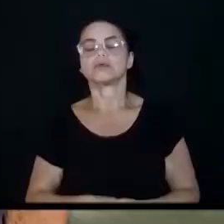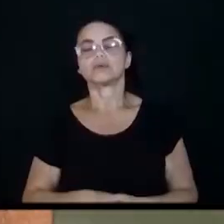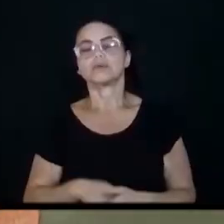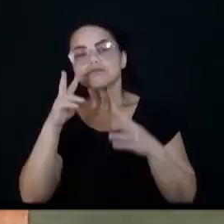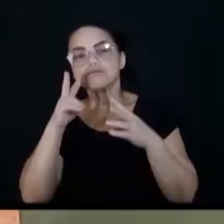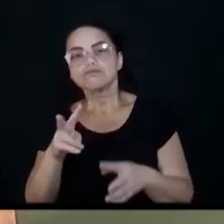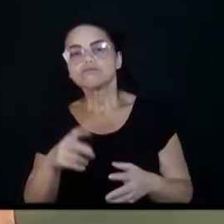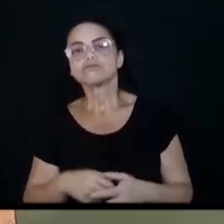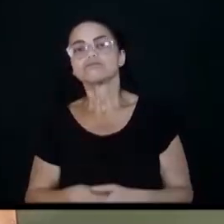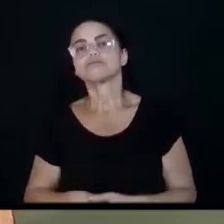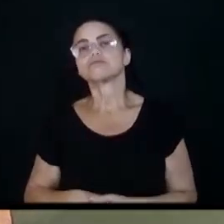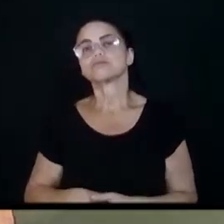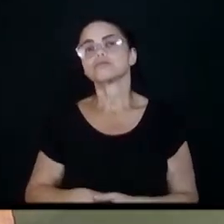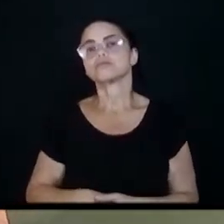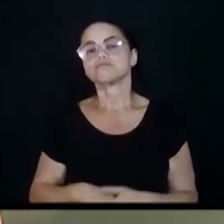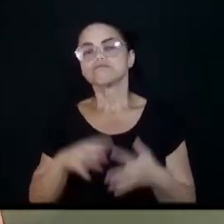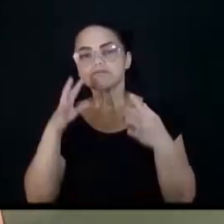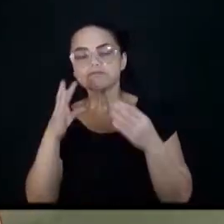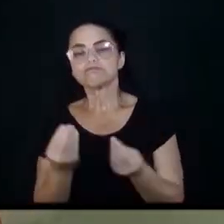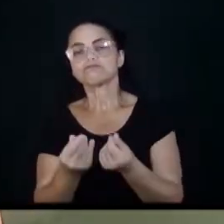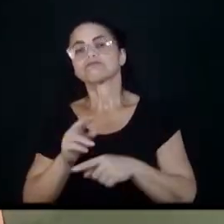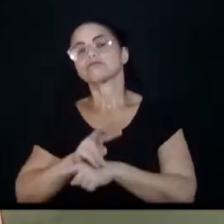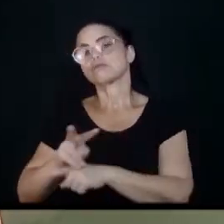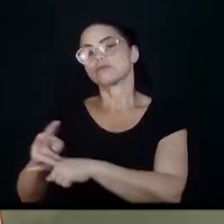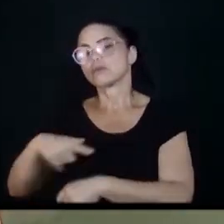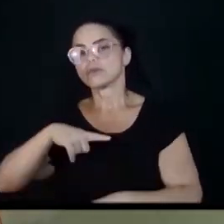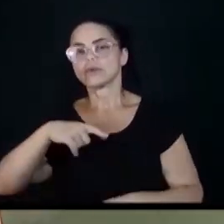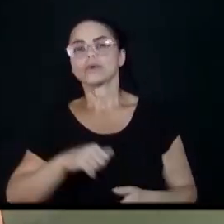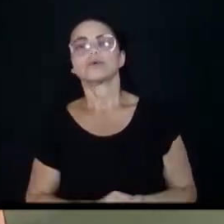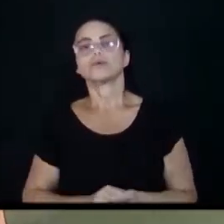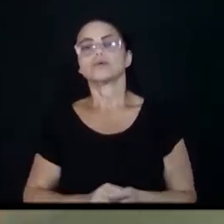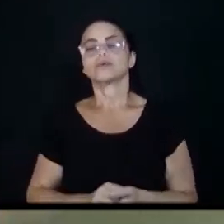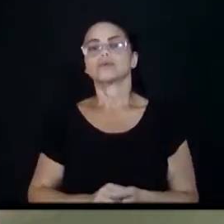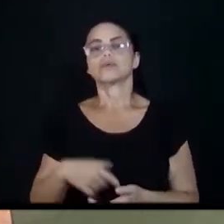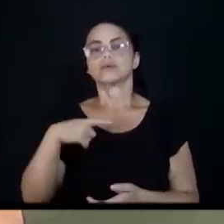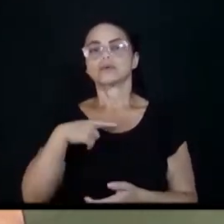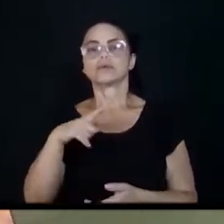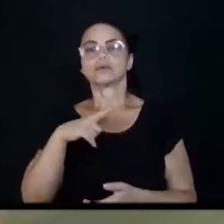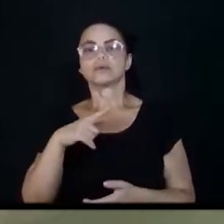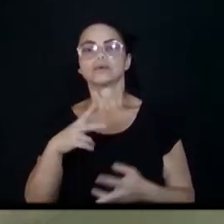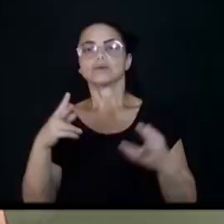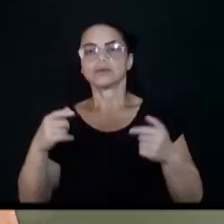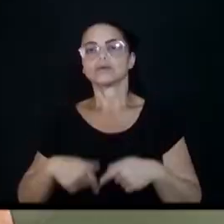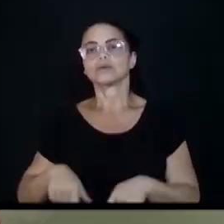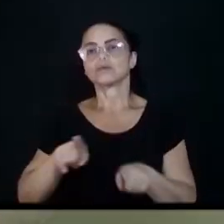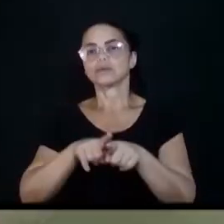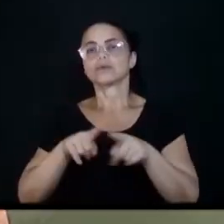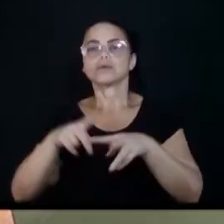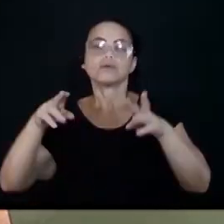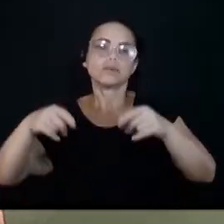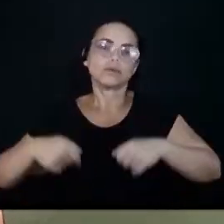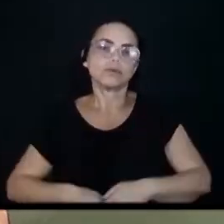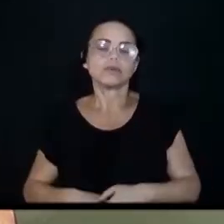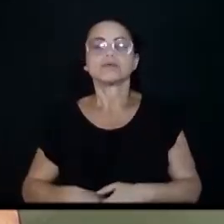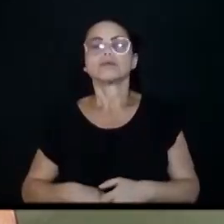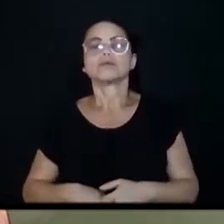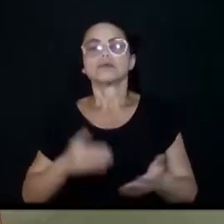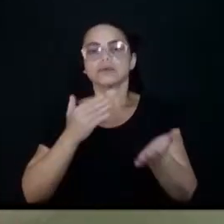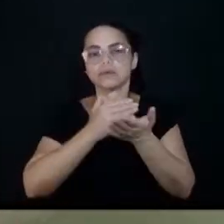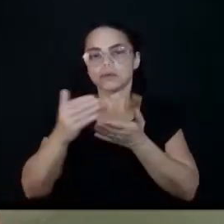aquele olhar cuidadoso que você teve quando tiveram com você. Foi esse o ponto inicial que te